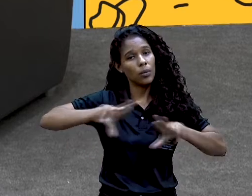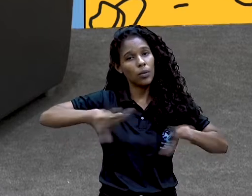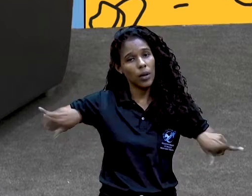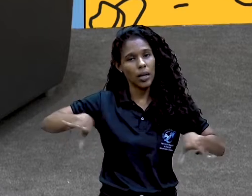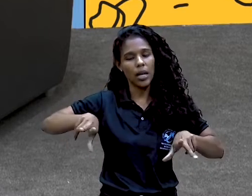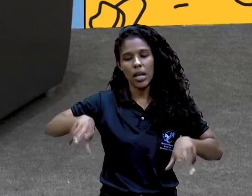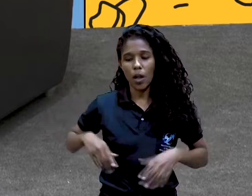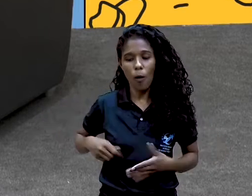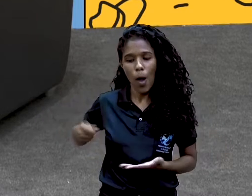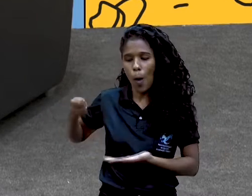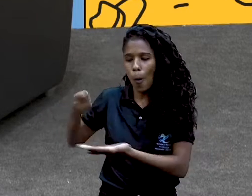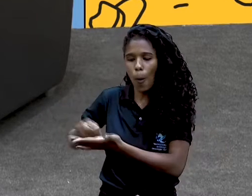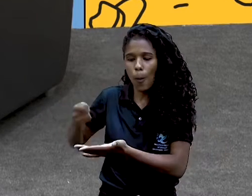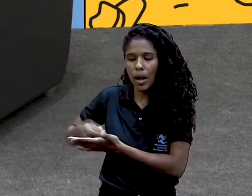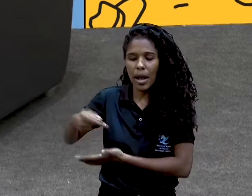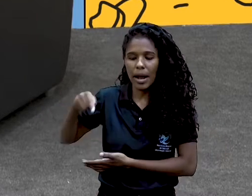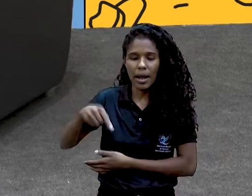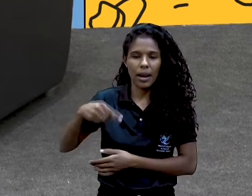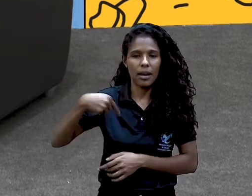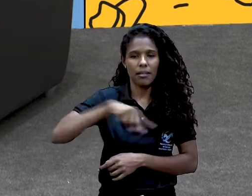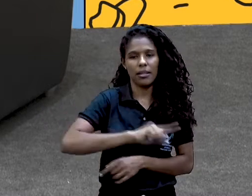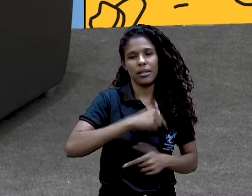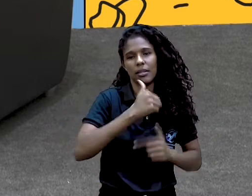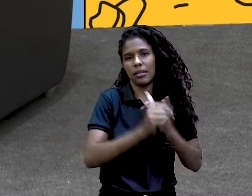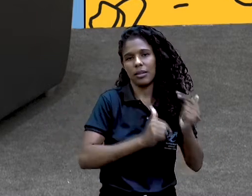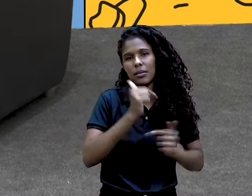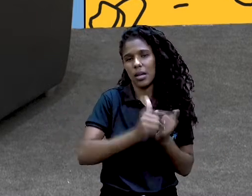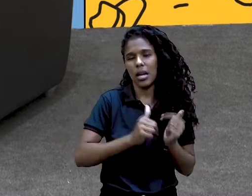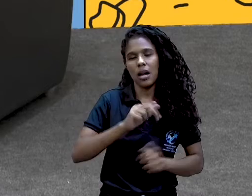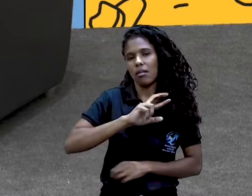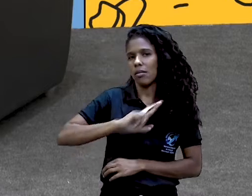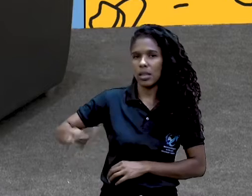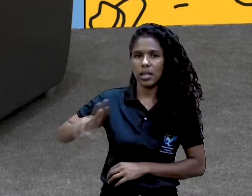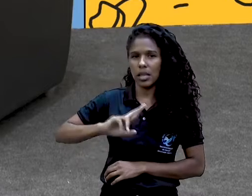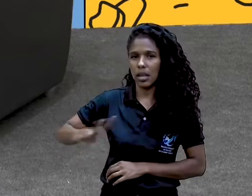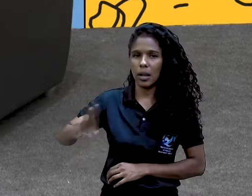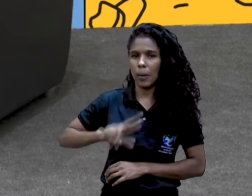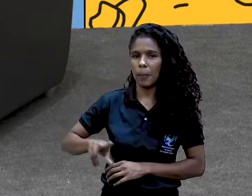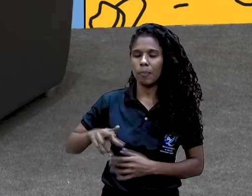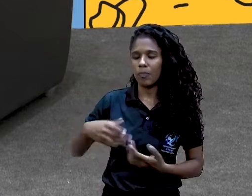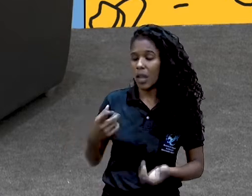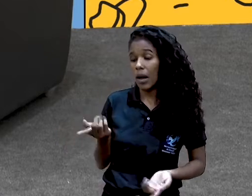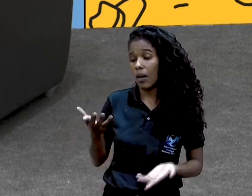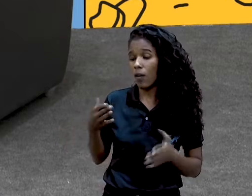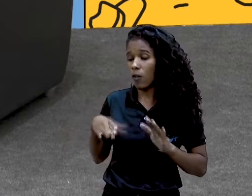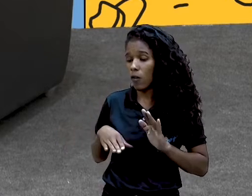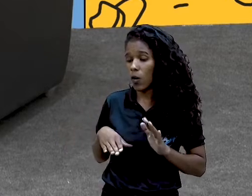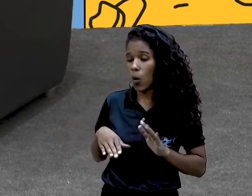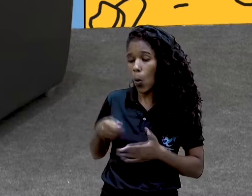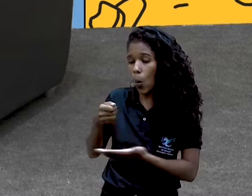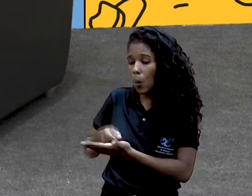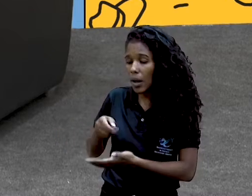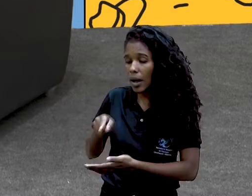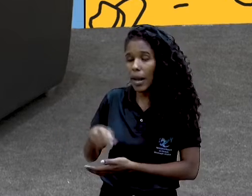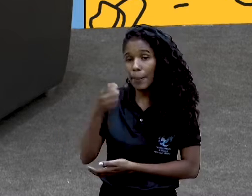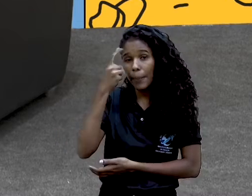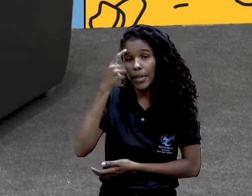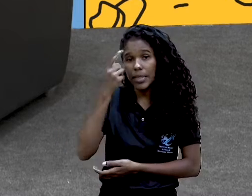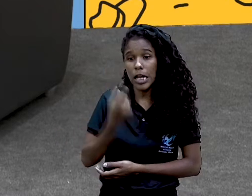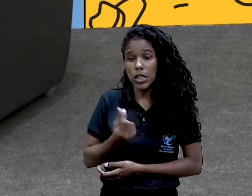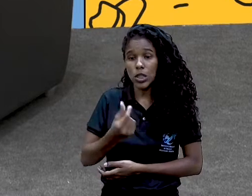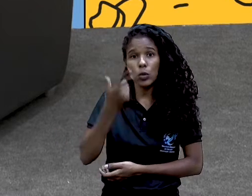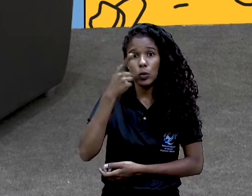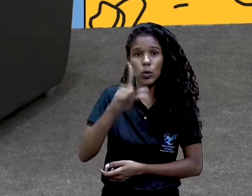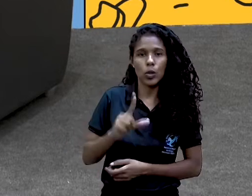forçar uma criança a pensar um negócio, de forçar uma criança a pensar em ganhar dinheiro. Não. O empreendedor